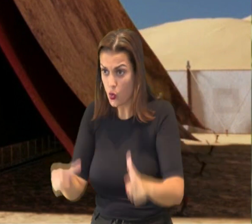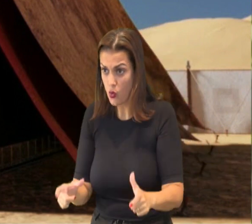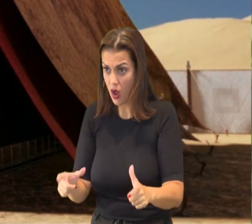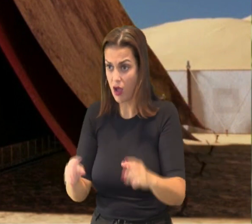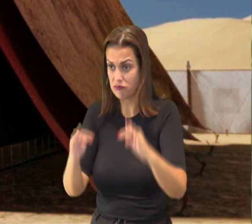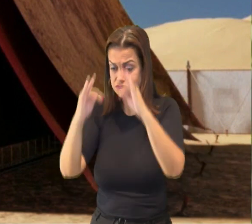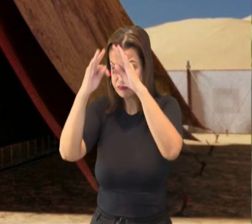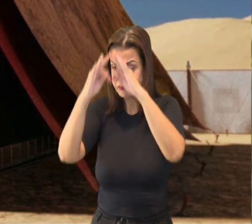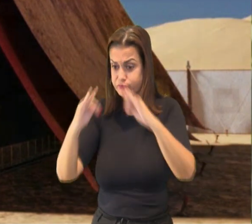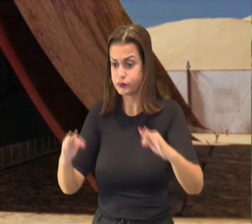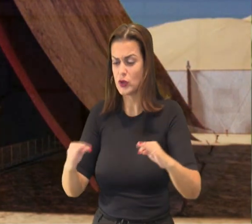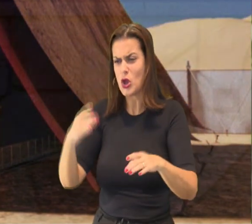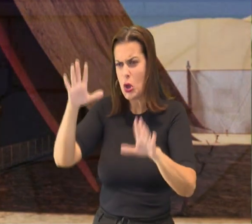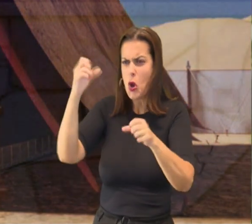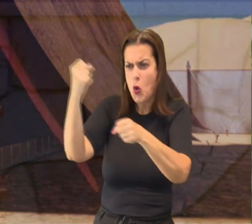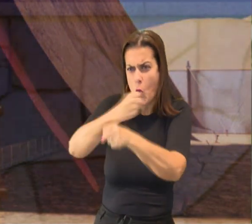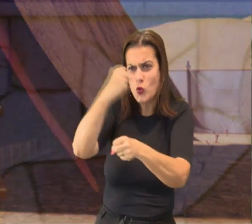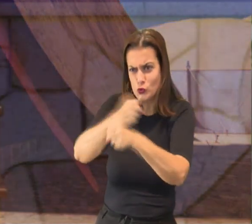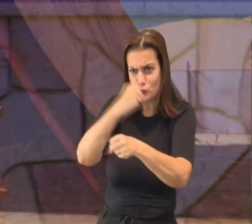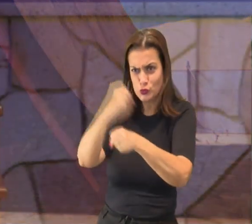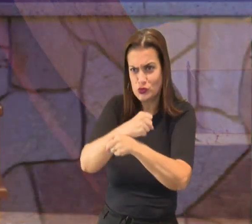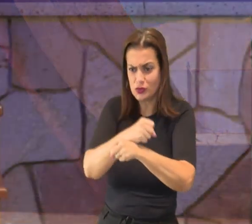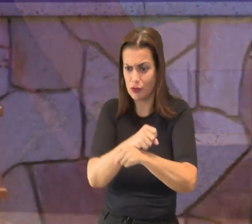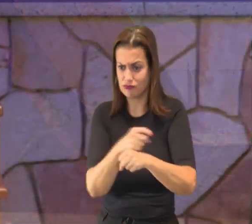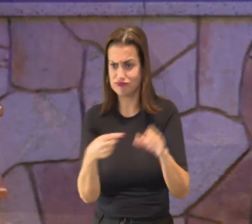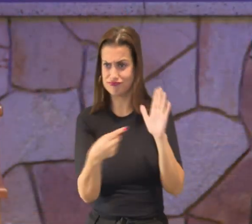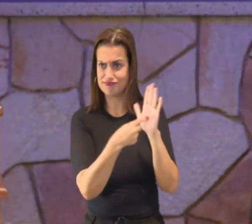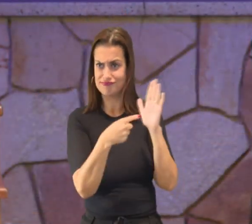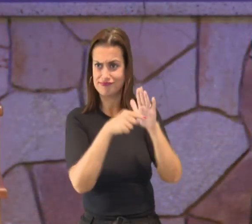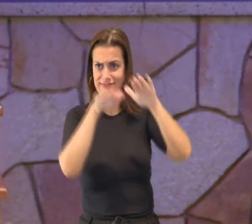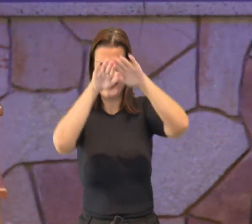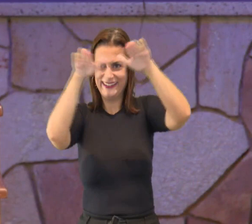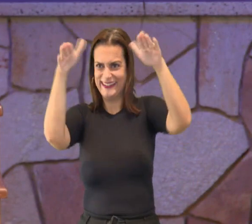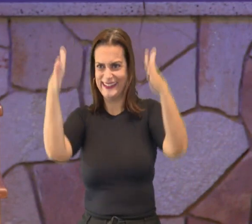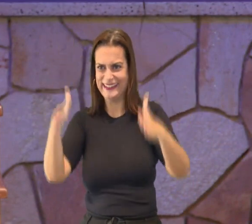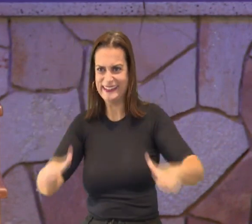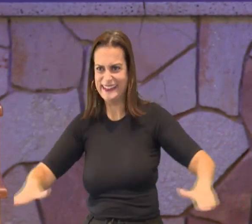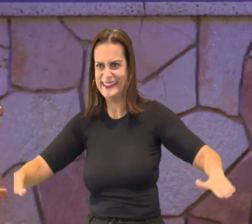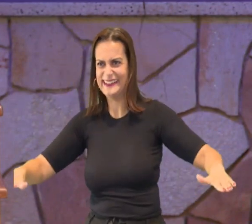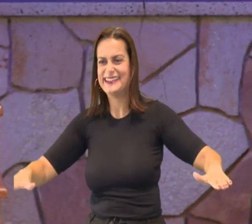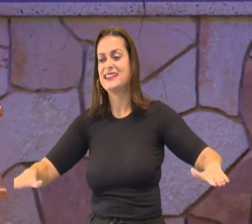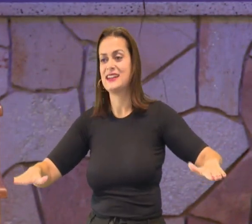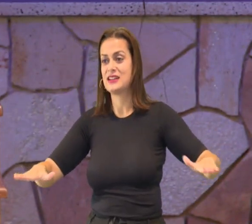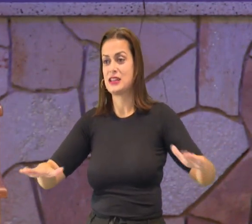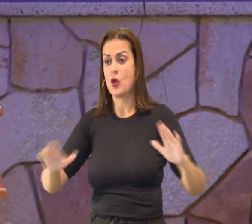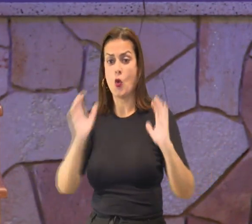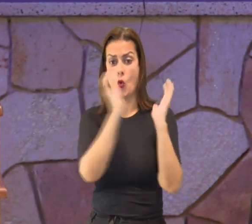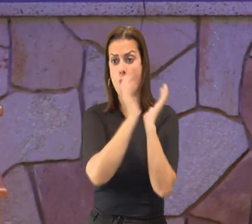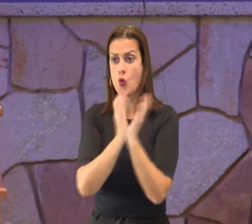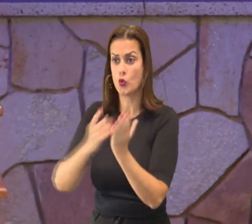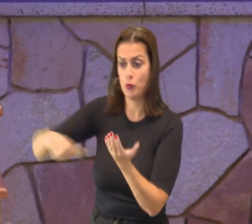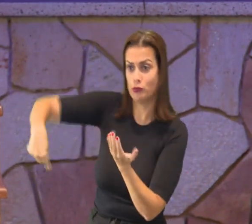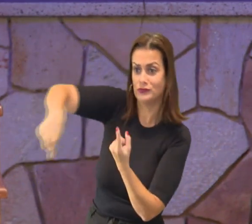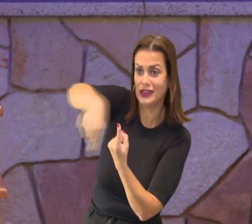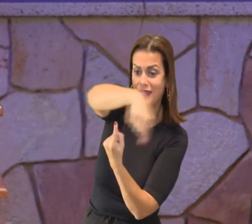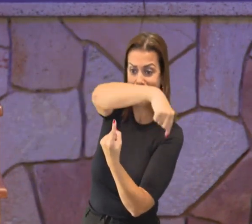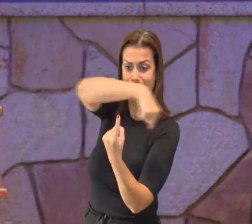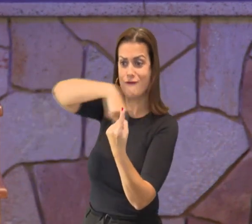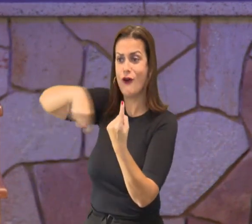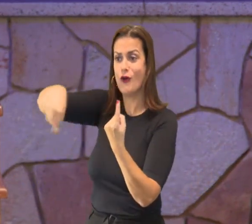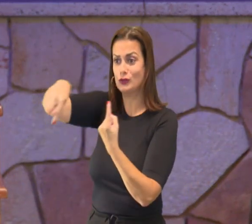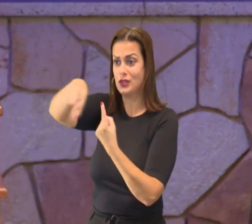espécie de construção central em que as tribos estariam em volta, e naquele